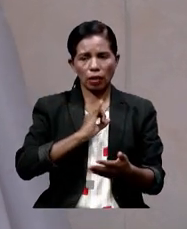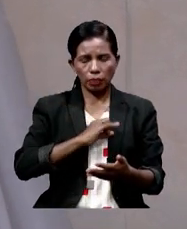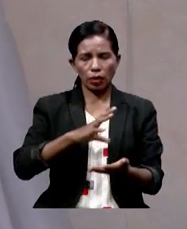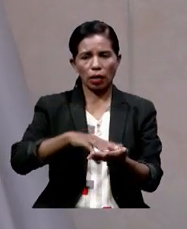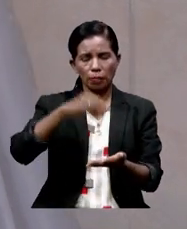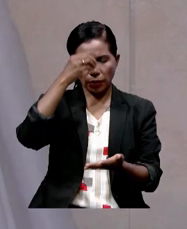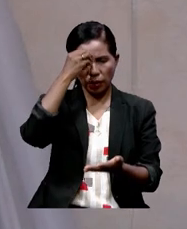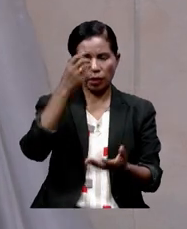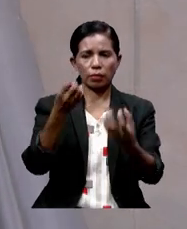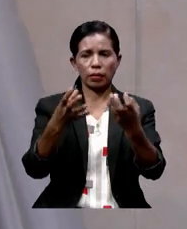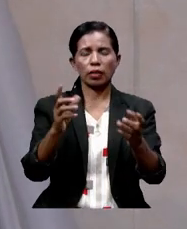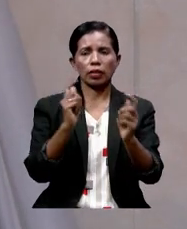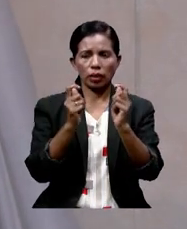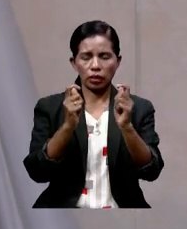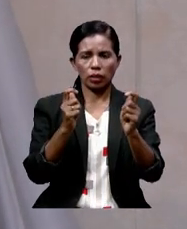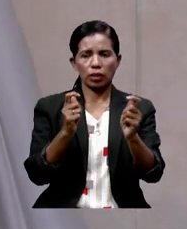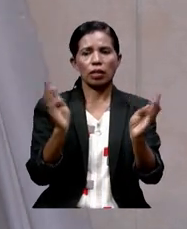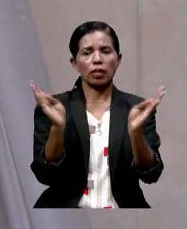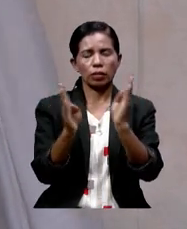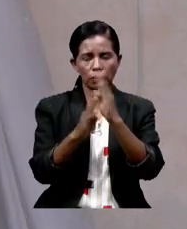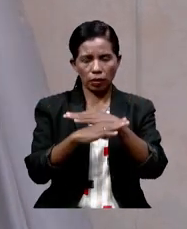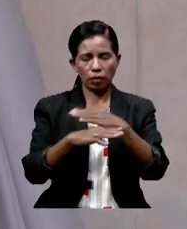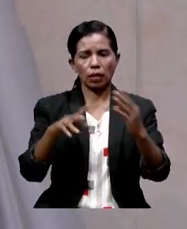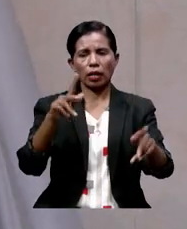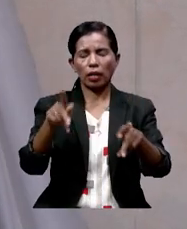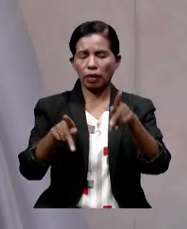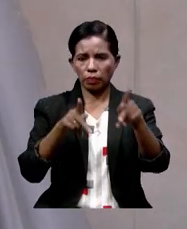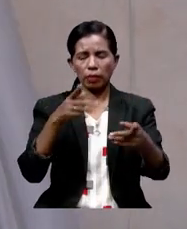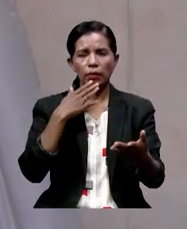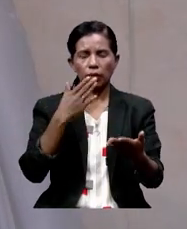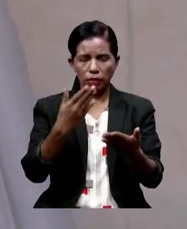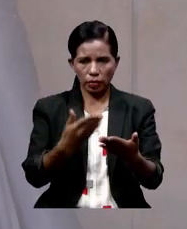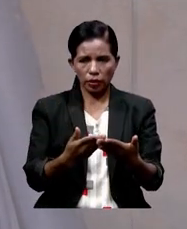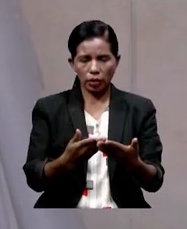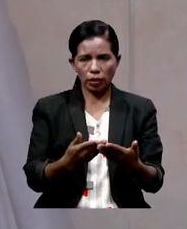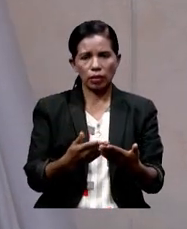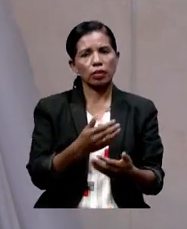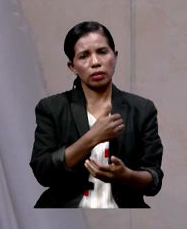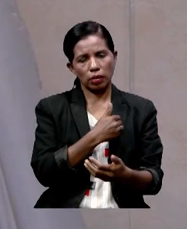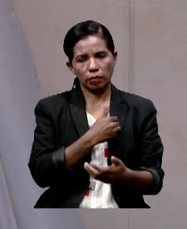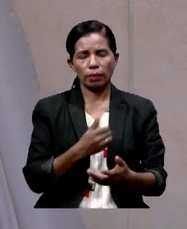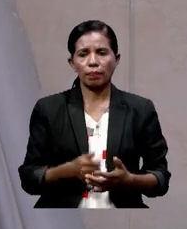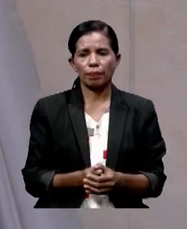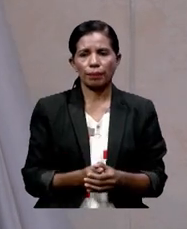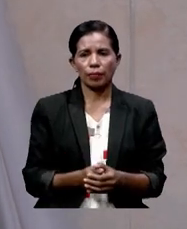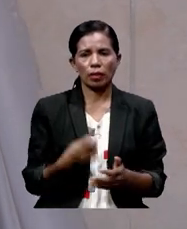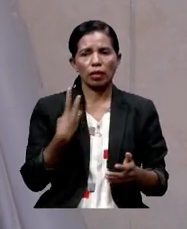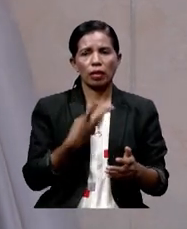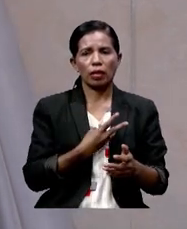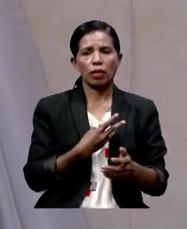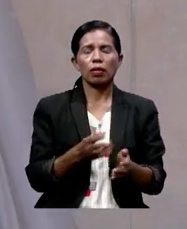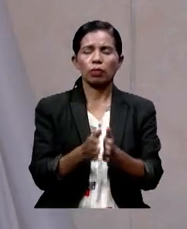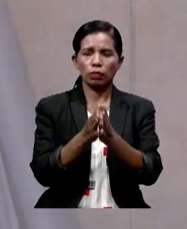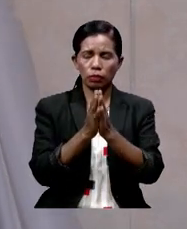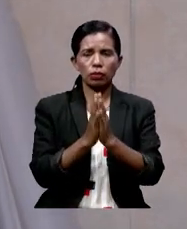orang kongko atsai, misionari diserikor di dia tersedia. Tapi kita harus kau gak kusuk